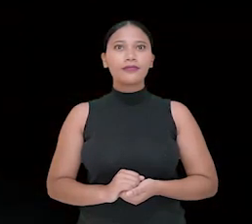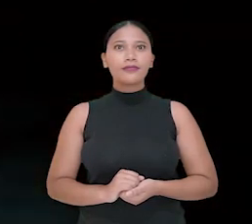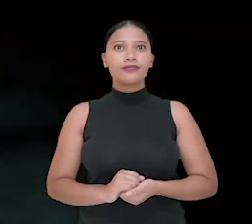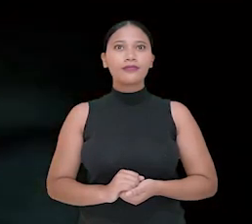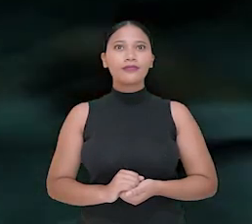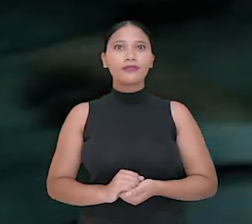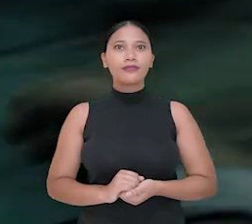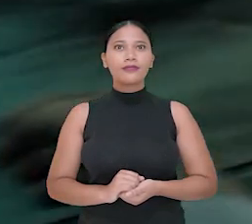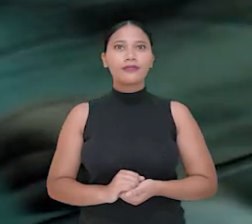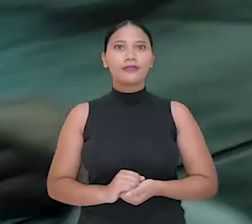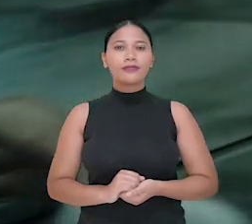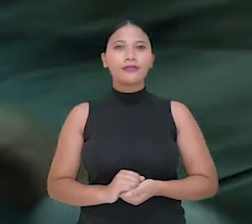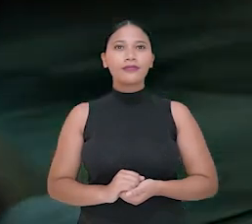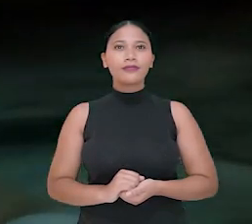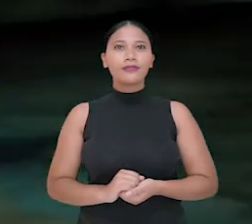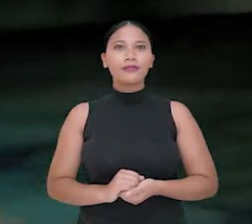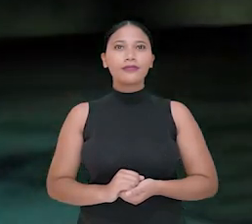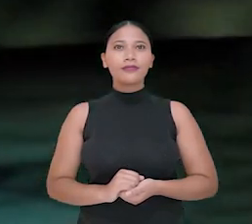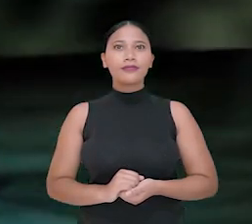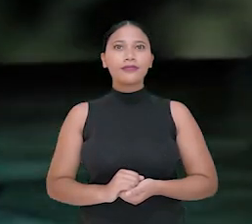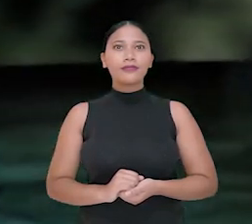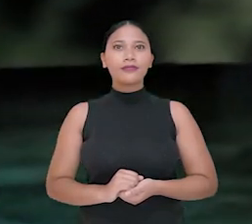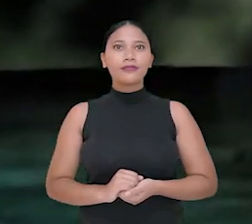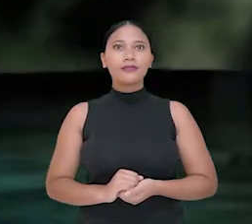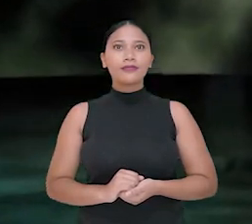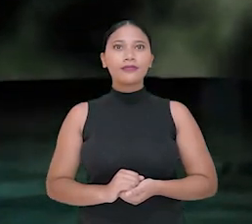My lover stands on golden